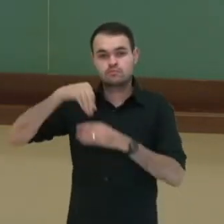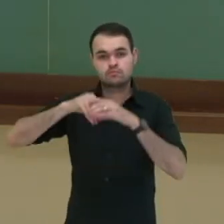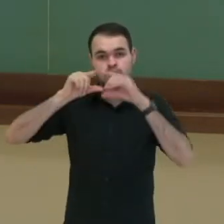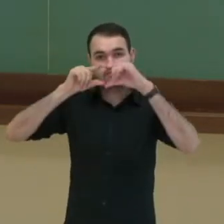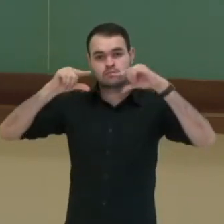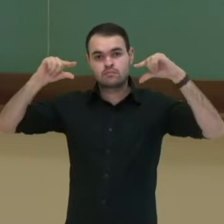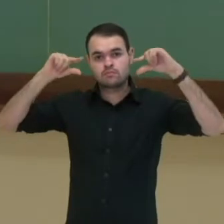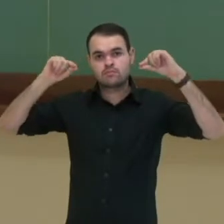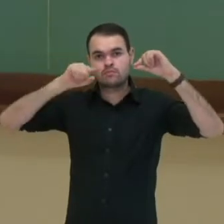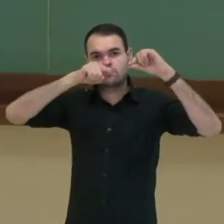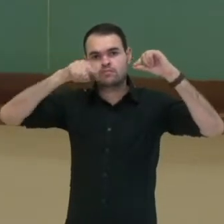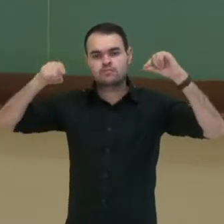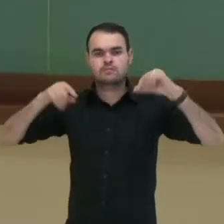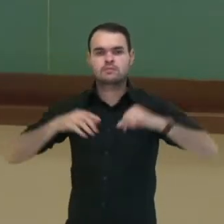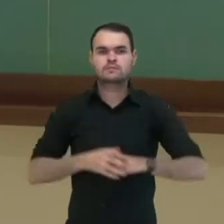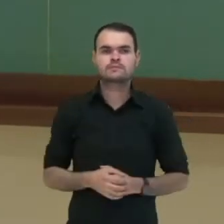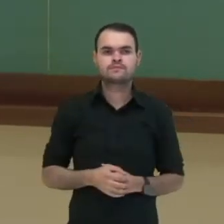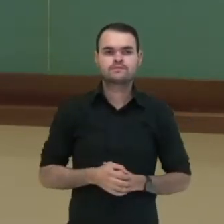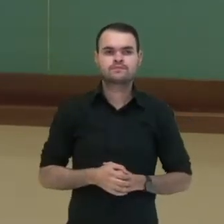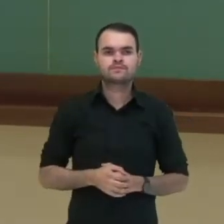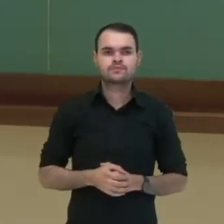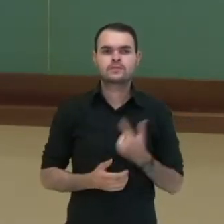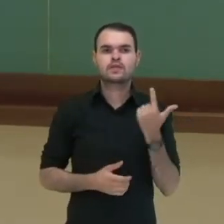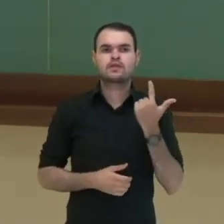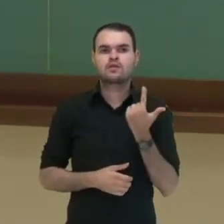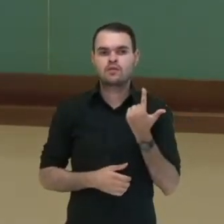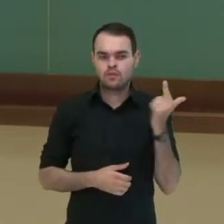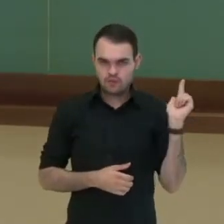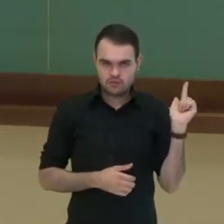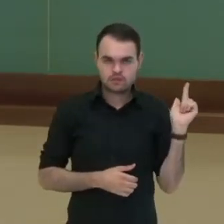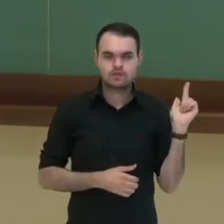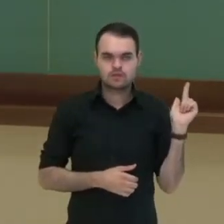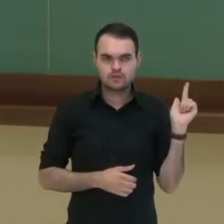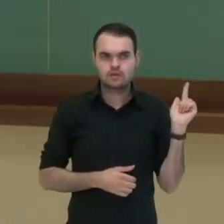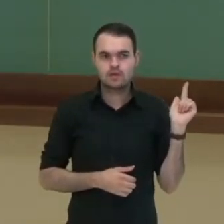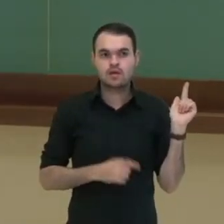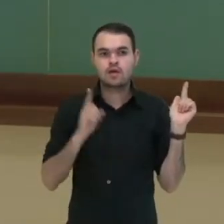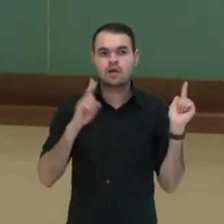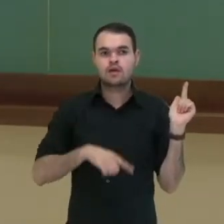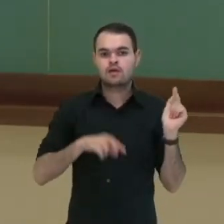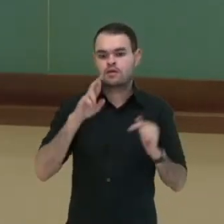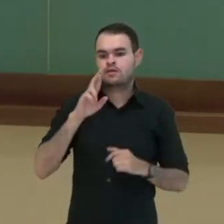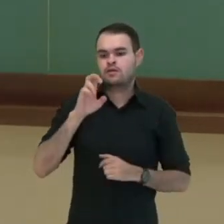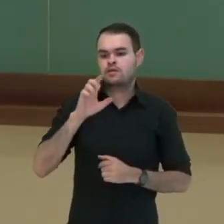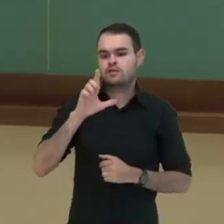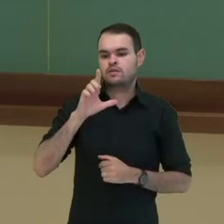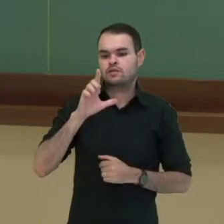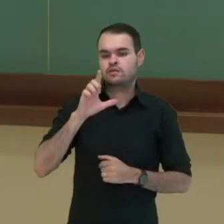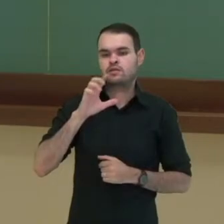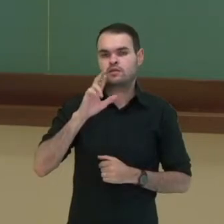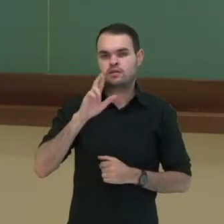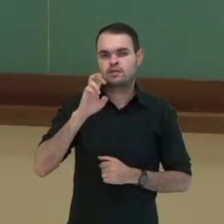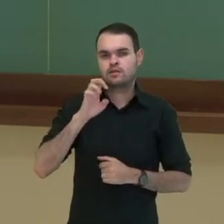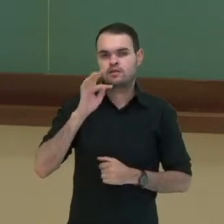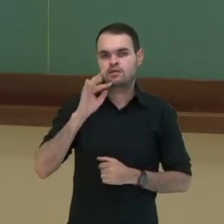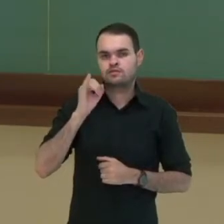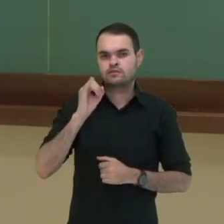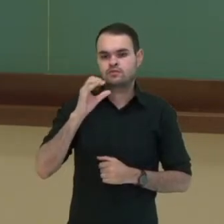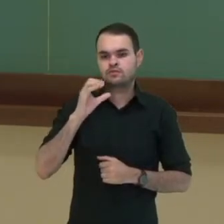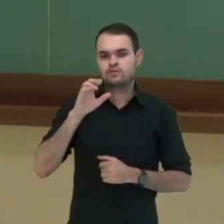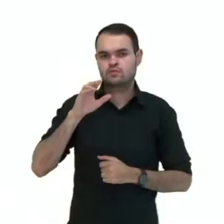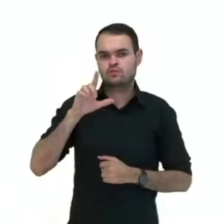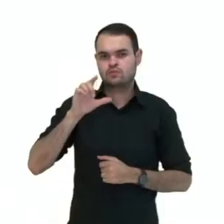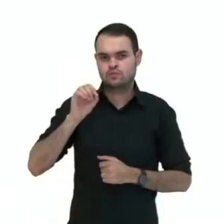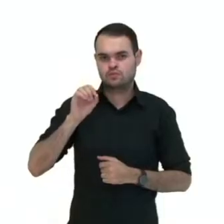da mitocôndria. Uma outra estrutura em comum é o retículo endoplasmático. A gente observa aqui,